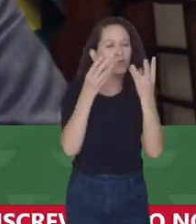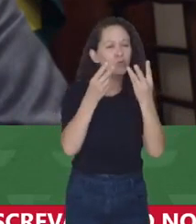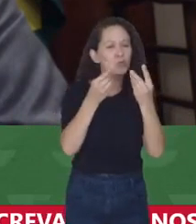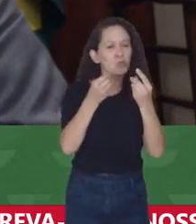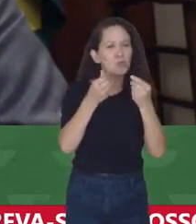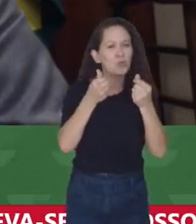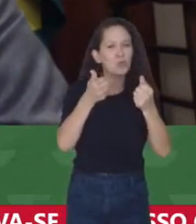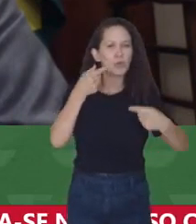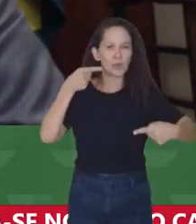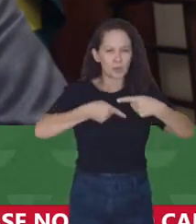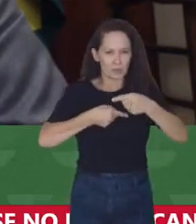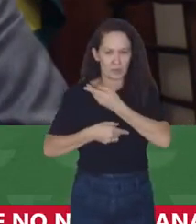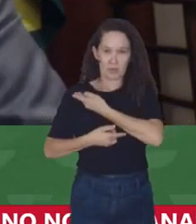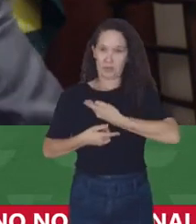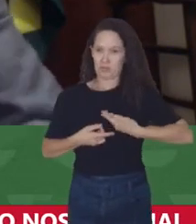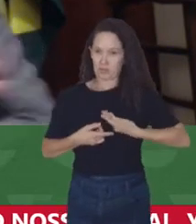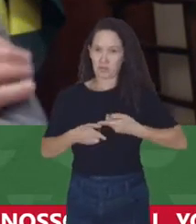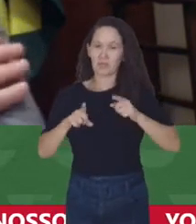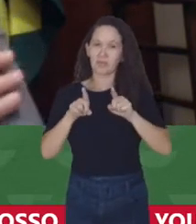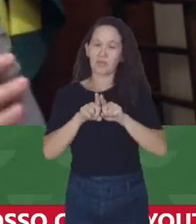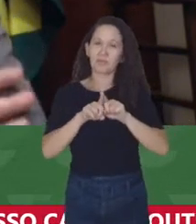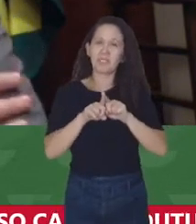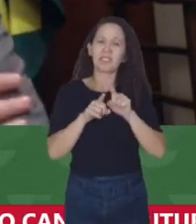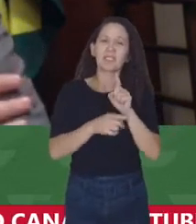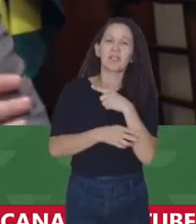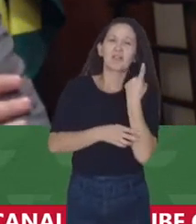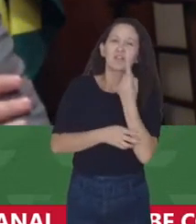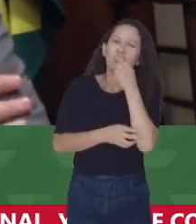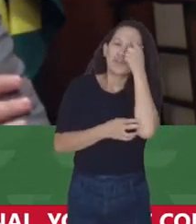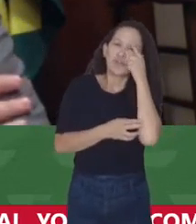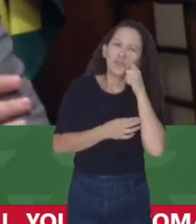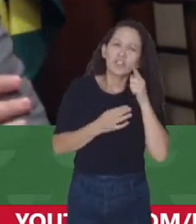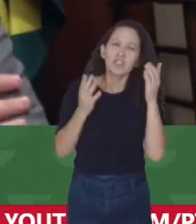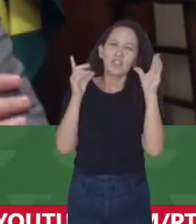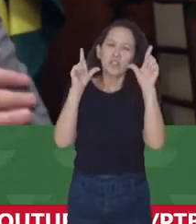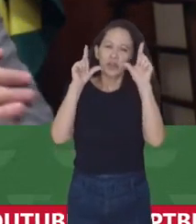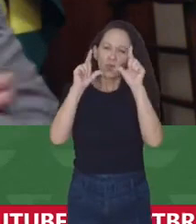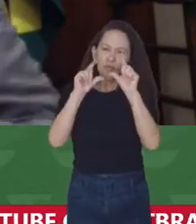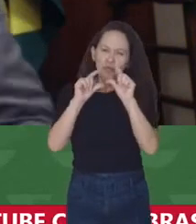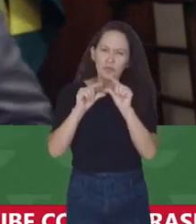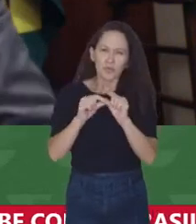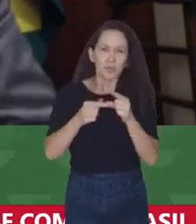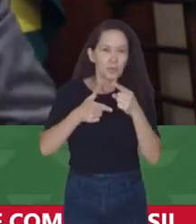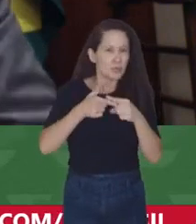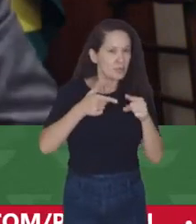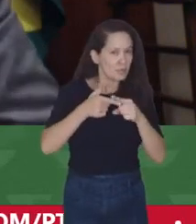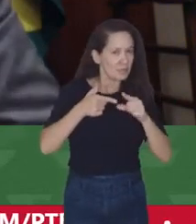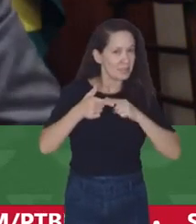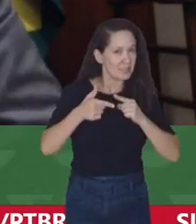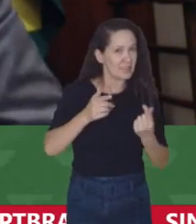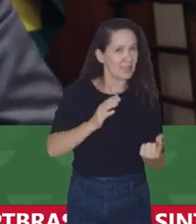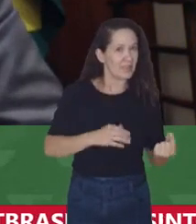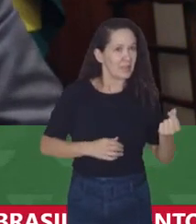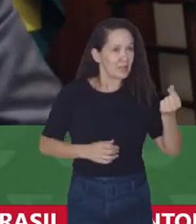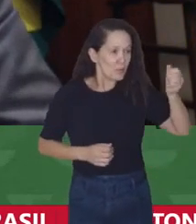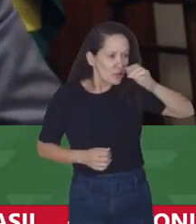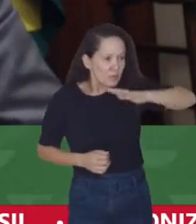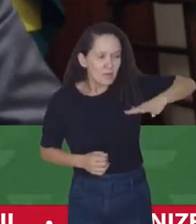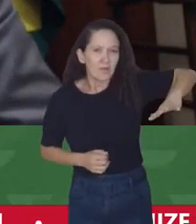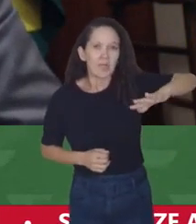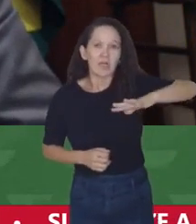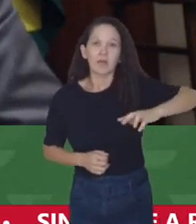das políticas públicas, para, no mínimo, amenizar, né, a ofensiva neoliberal, mesmo